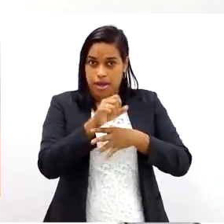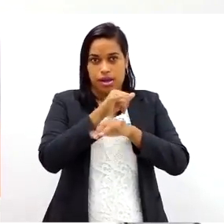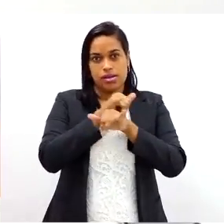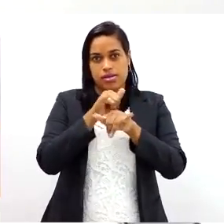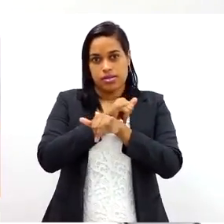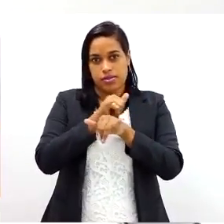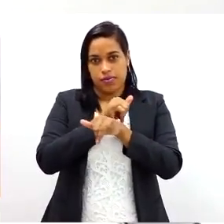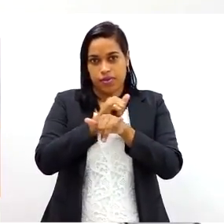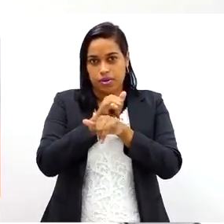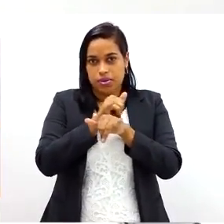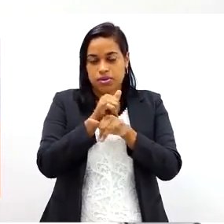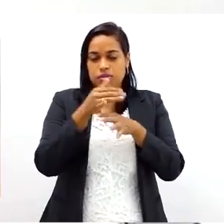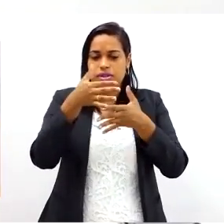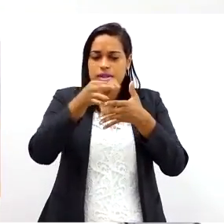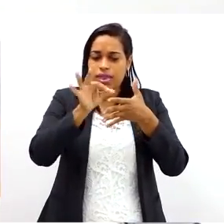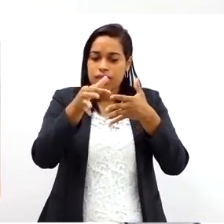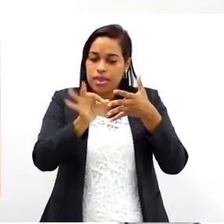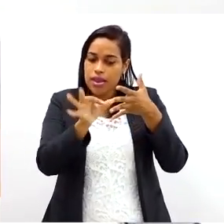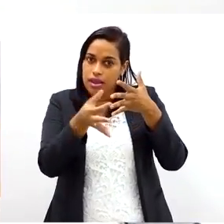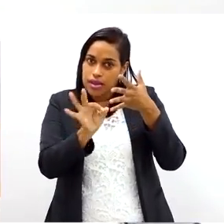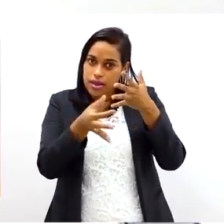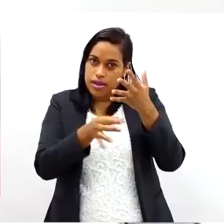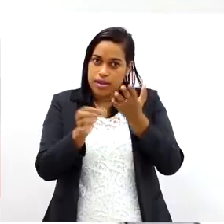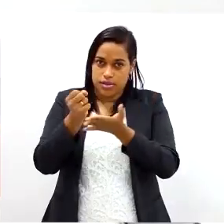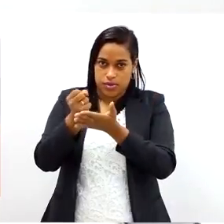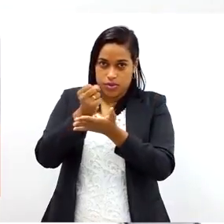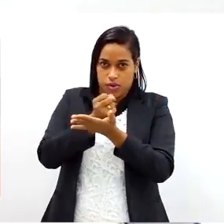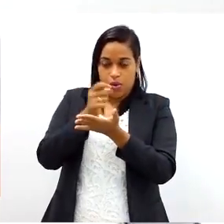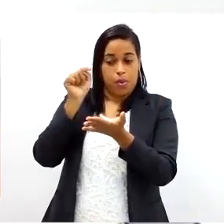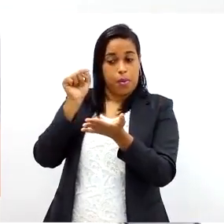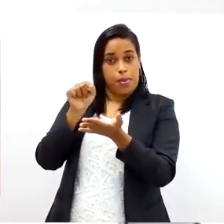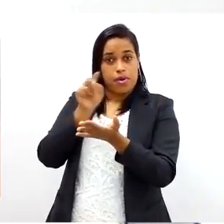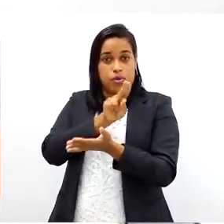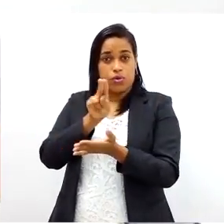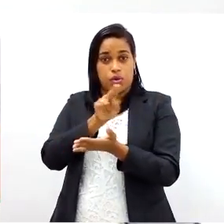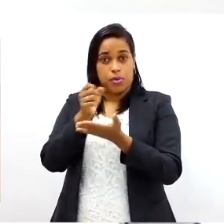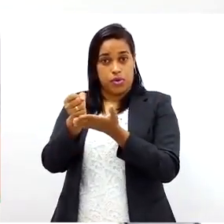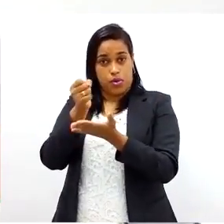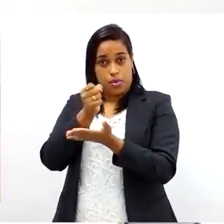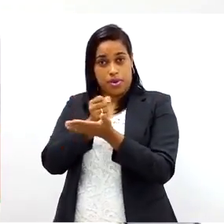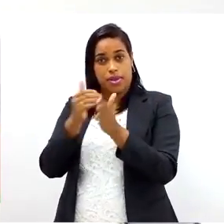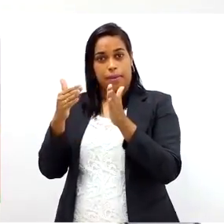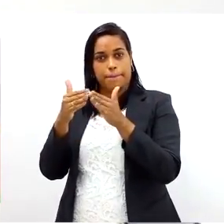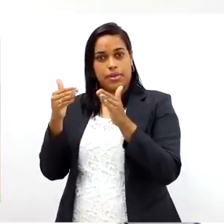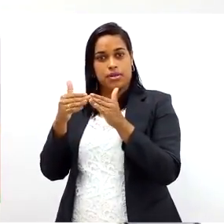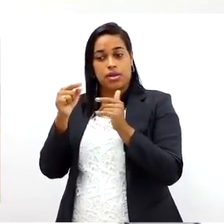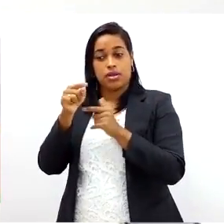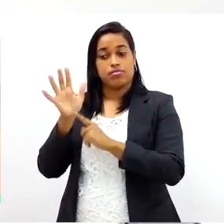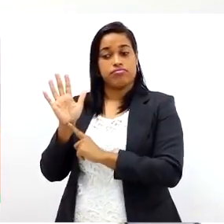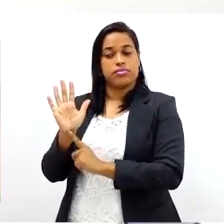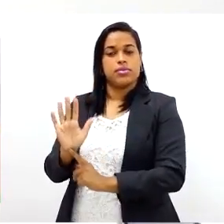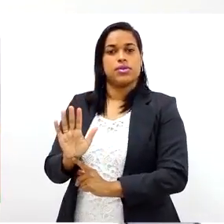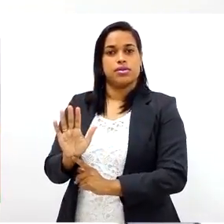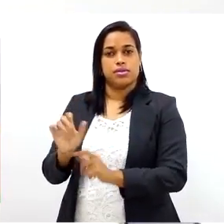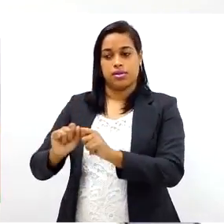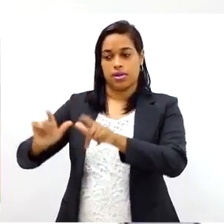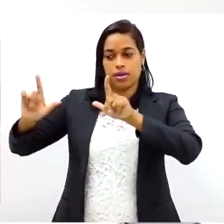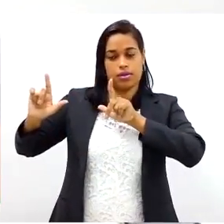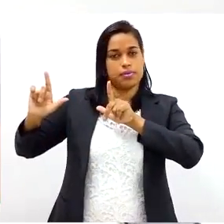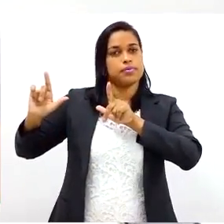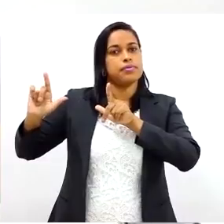e detalhá-los em um documento chamado documento de requisitos, que é esse documento que vocês estão vendo aí na